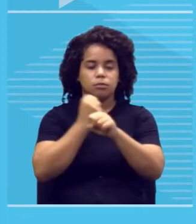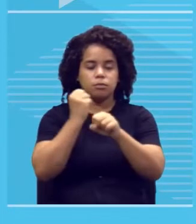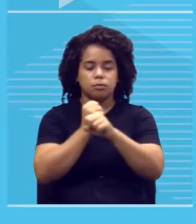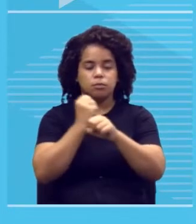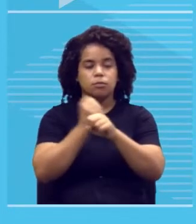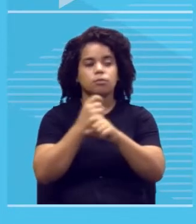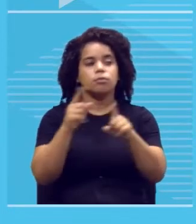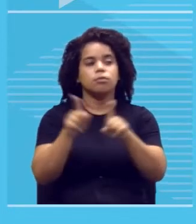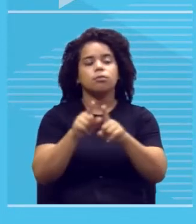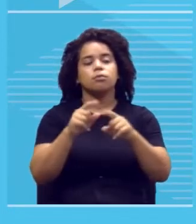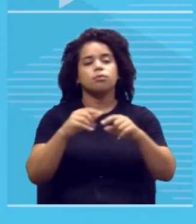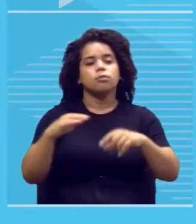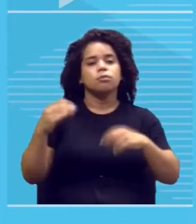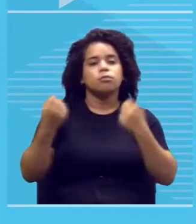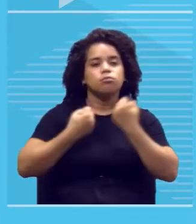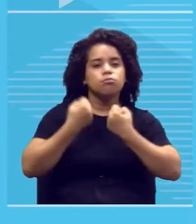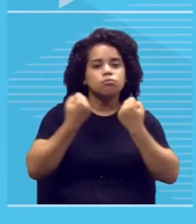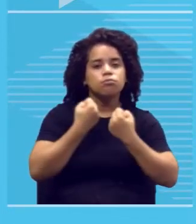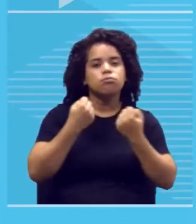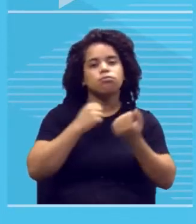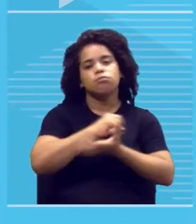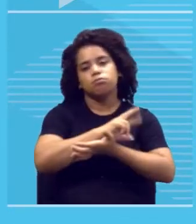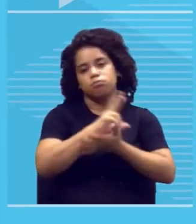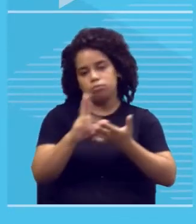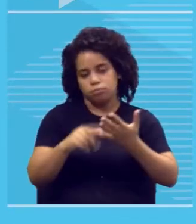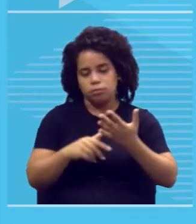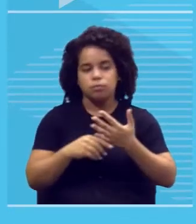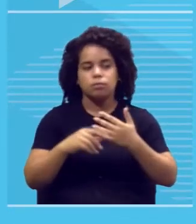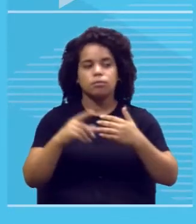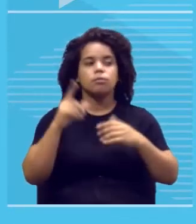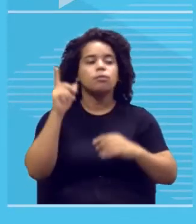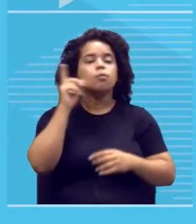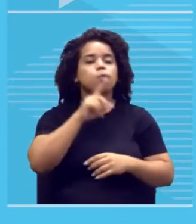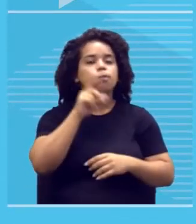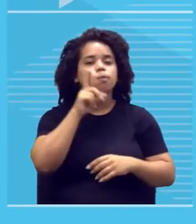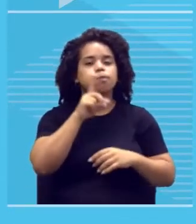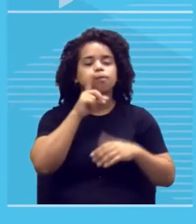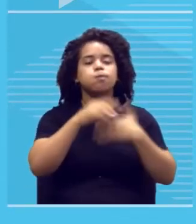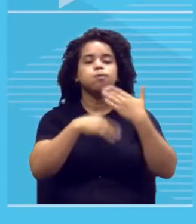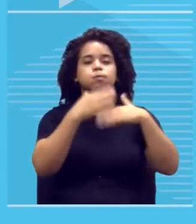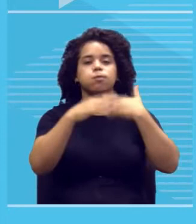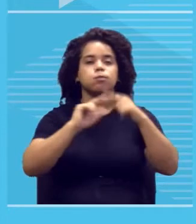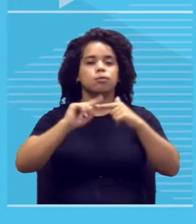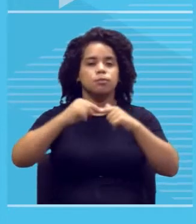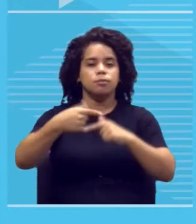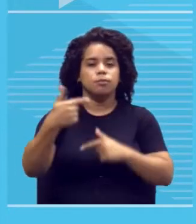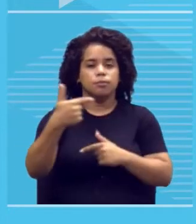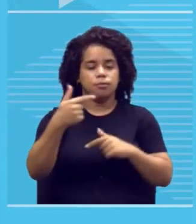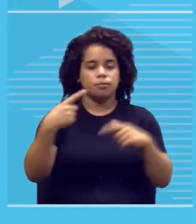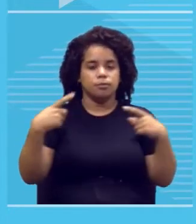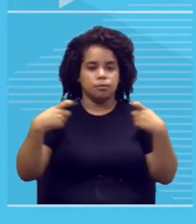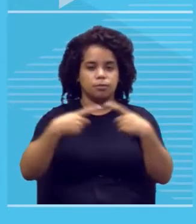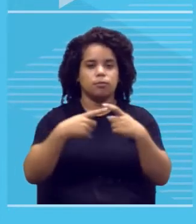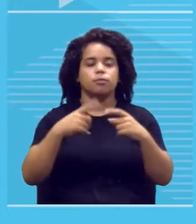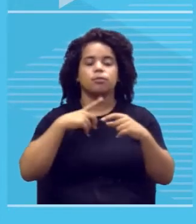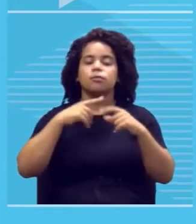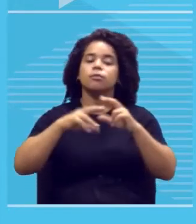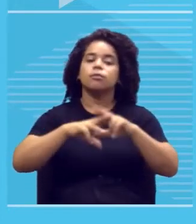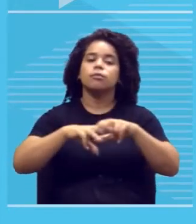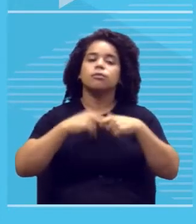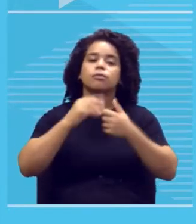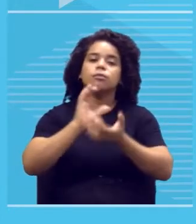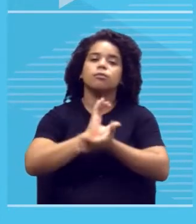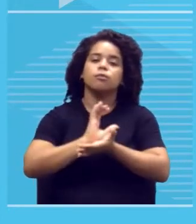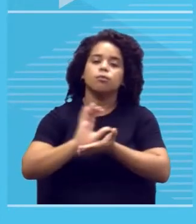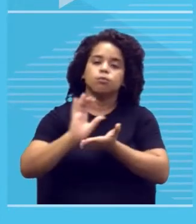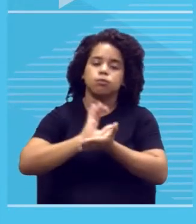de automóveis tudo tudo Estados Unidos cresceu muito a partir da Segunda Guerra nesse financiamento né da